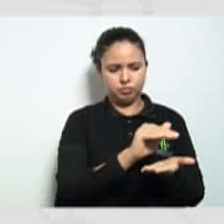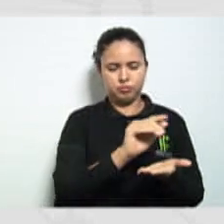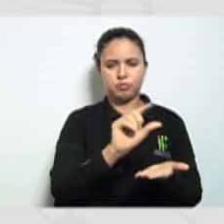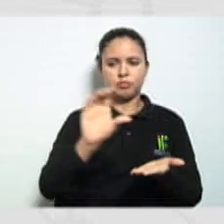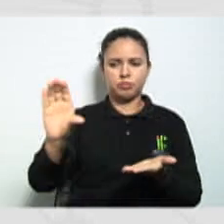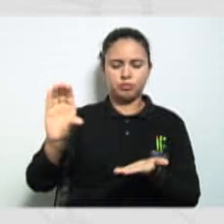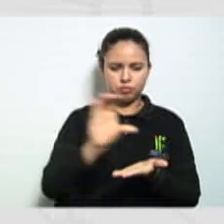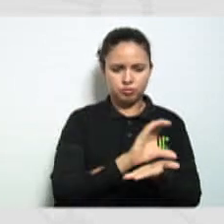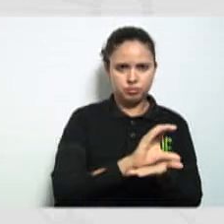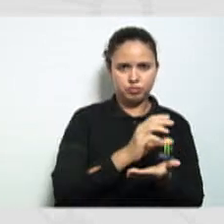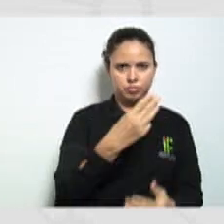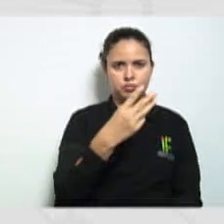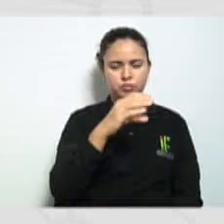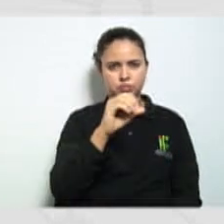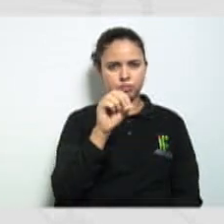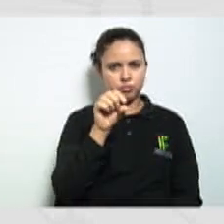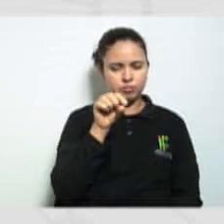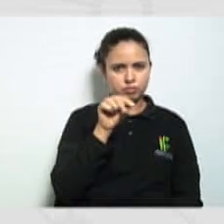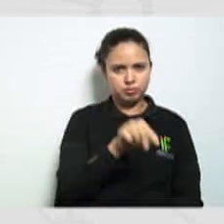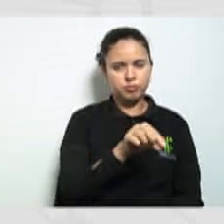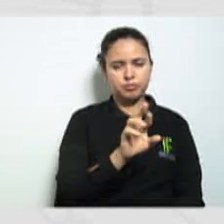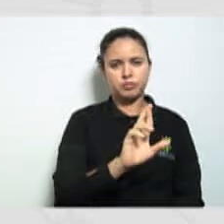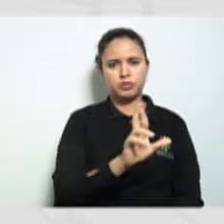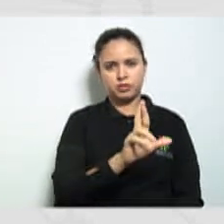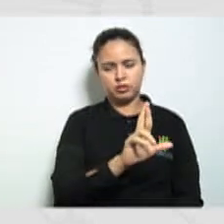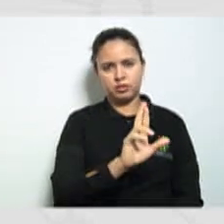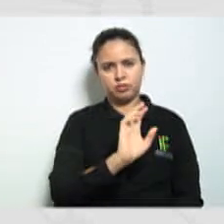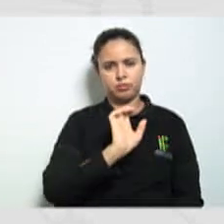referente à entrega de polpa de frutas à vista.